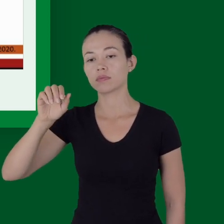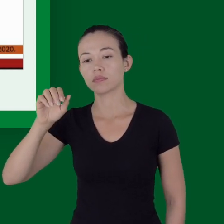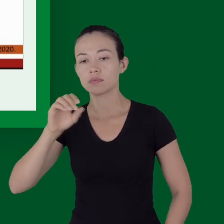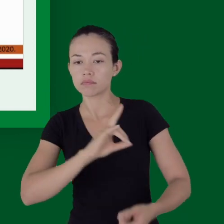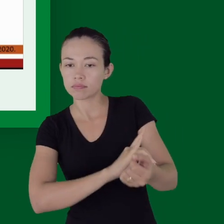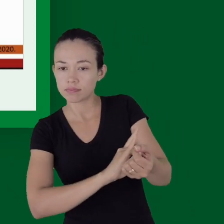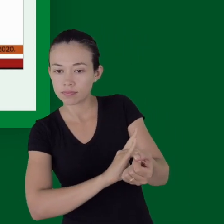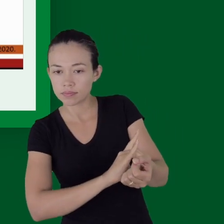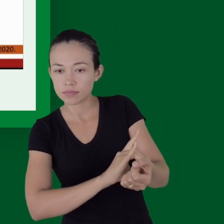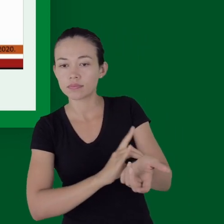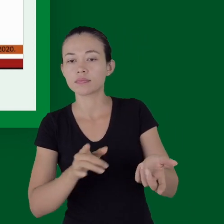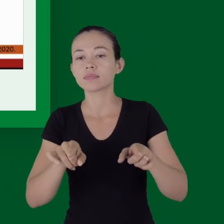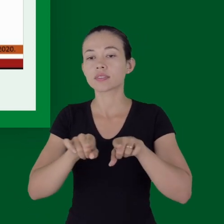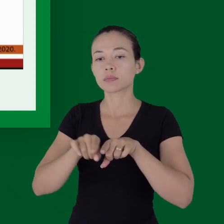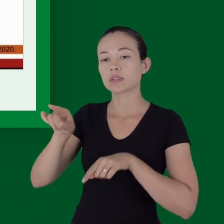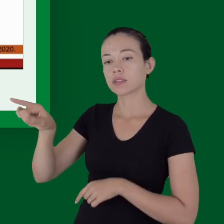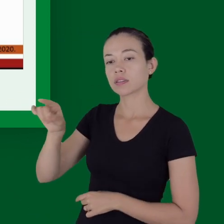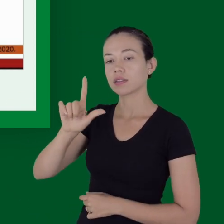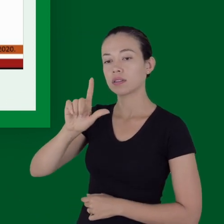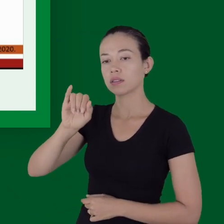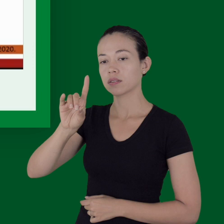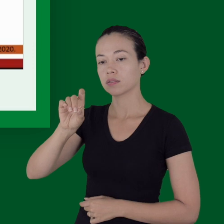lidocaína.